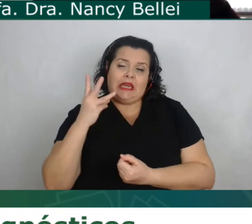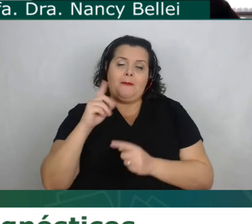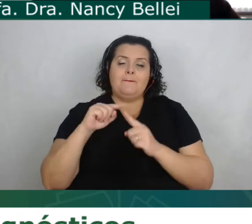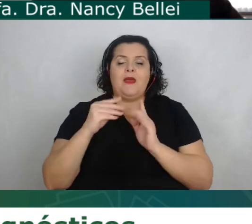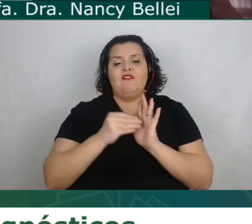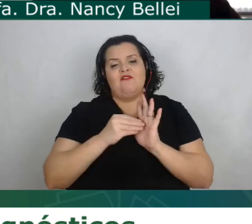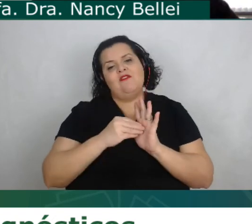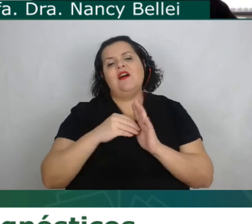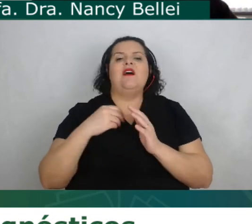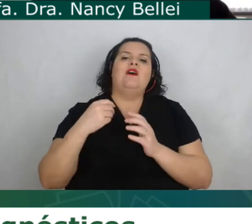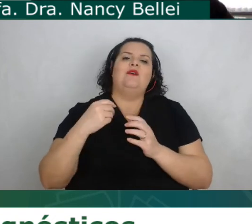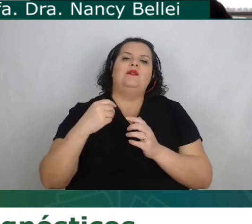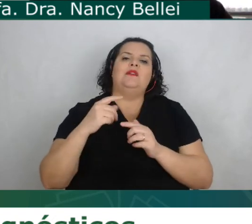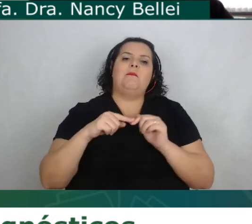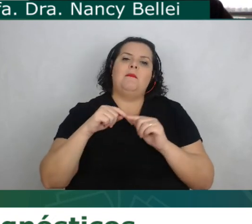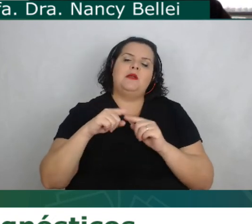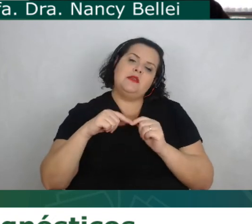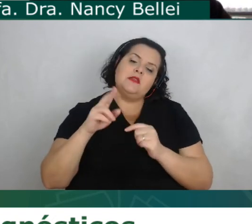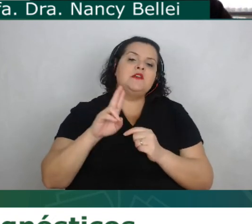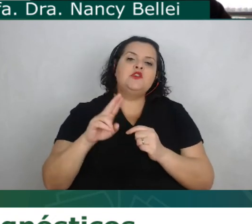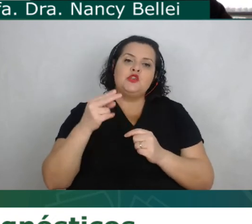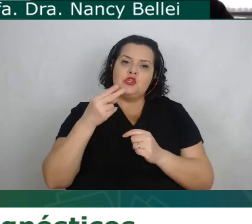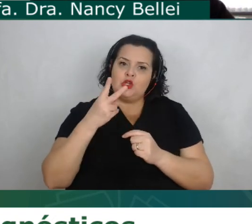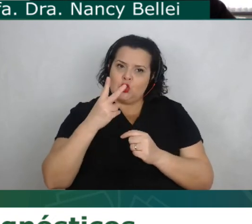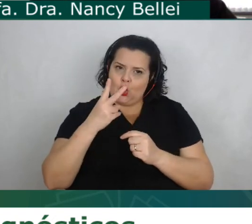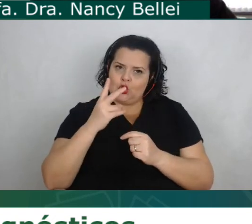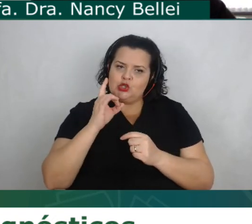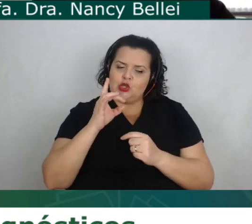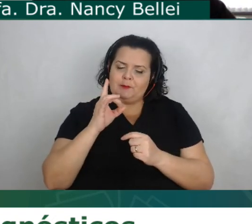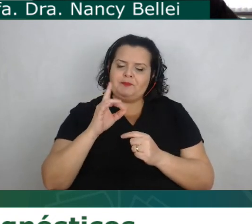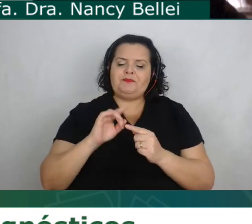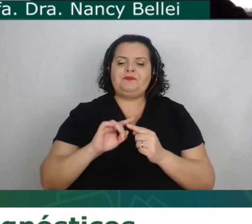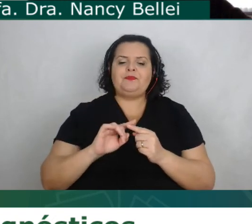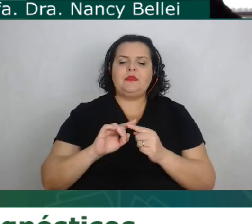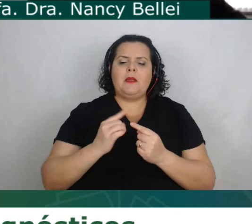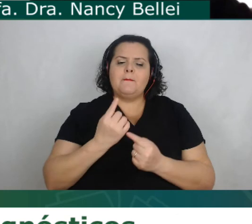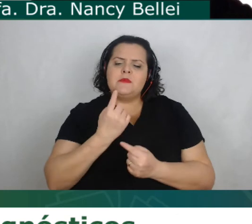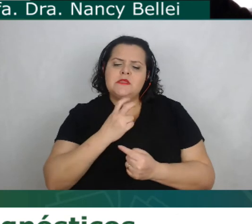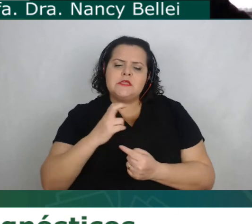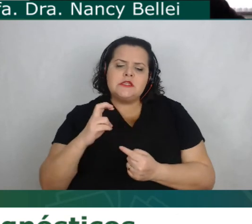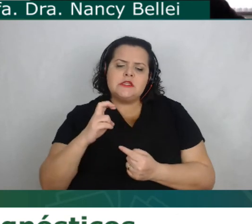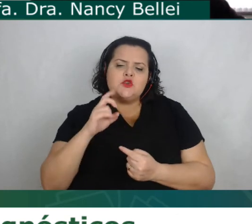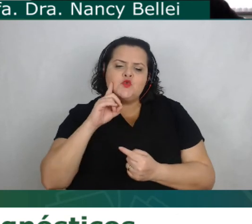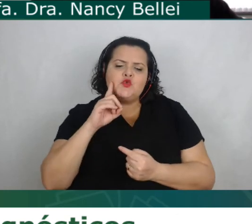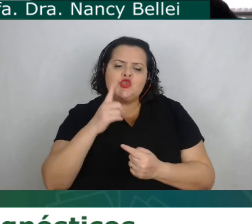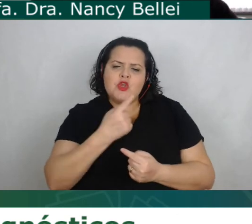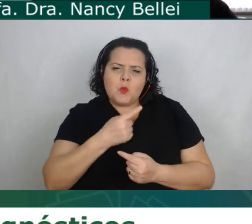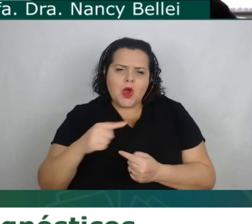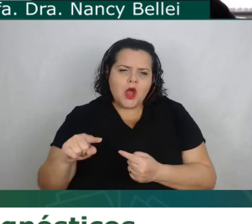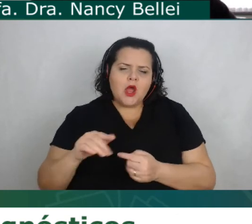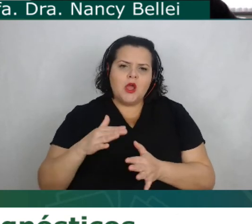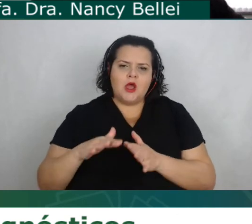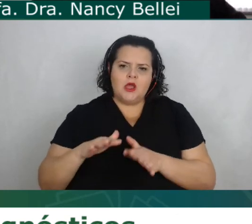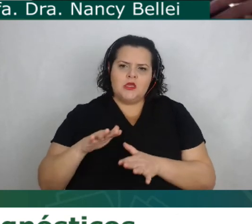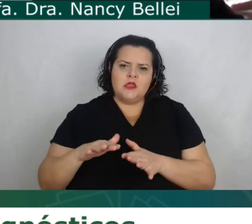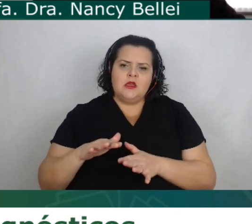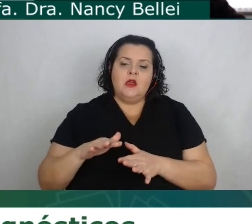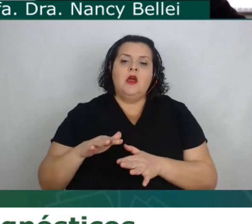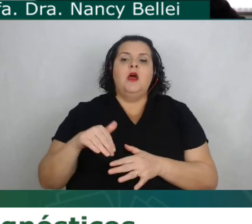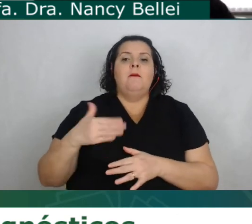na primeira semana, primeiros 5 dias, mas pacientes hospitalizados, como eu mostrei, pode ter PCR mais tempo